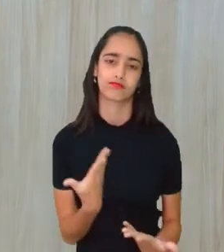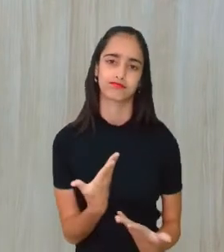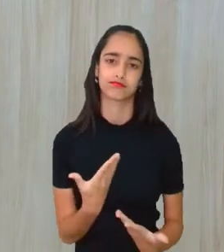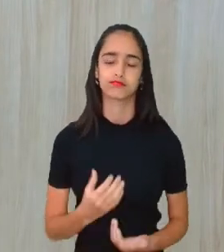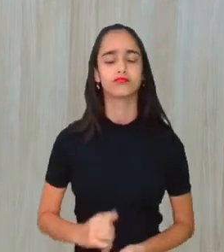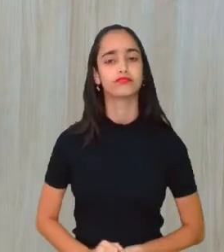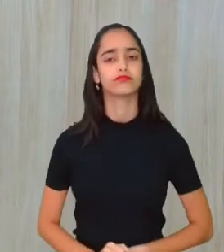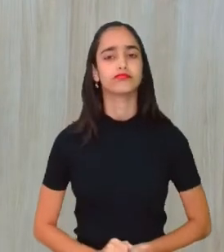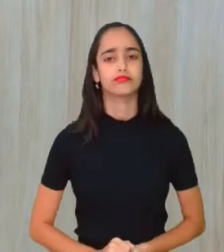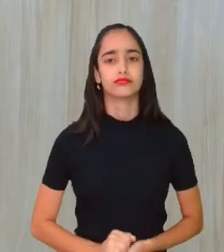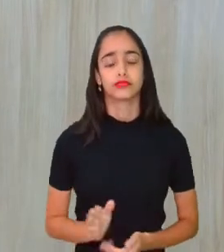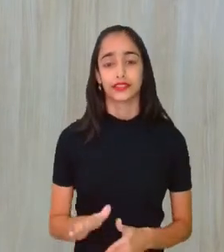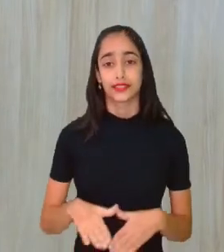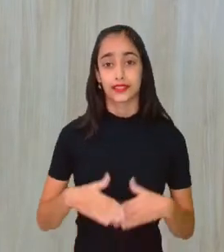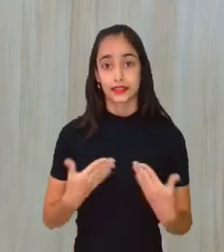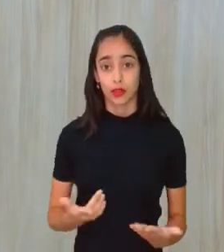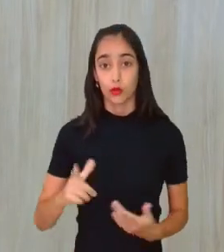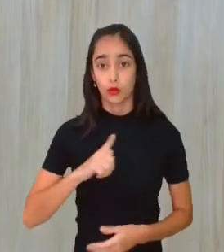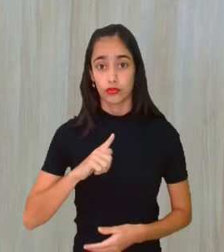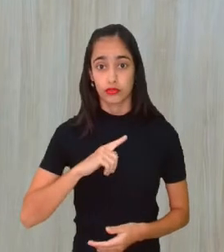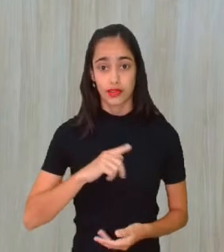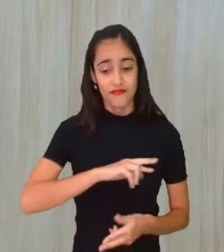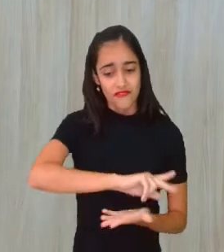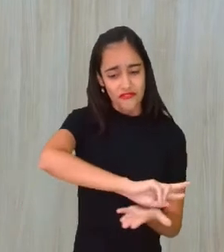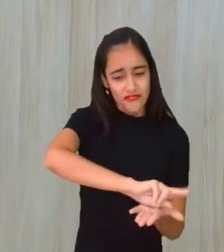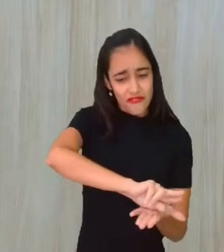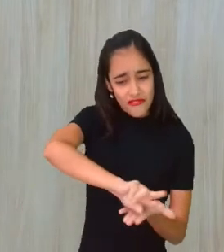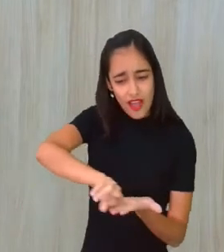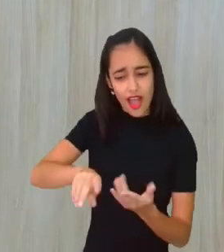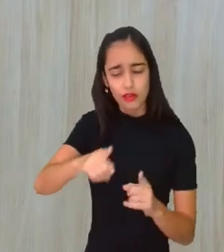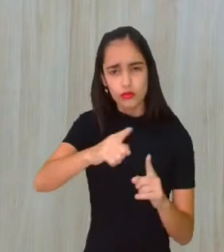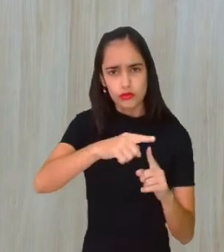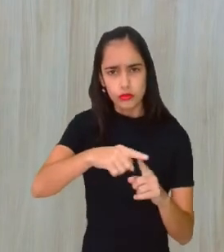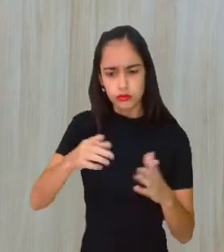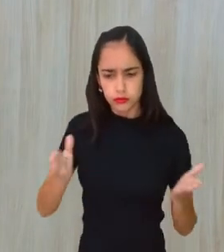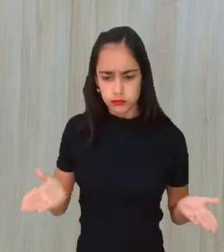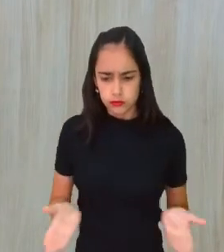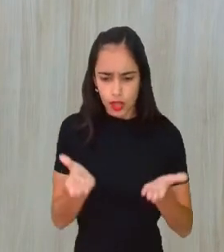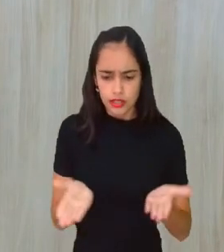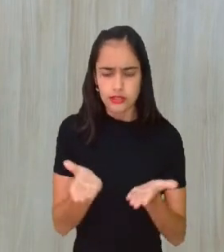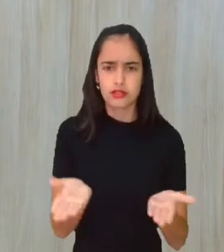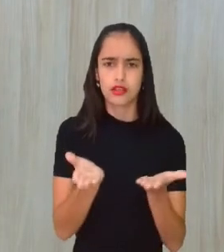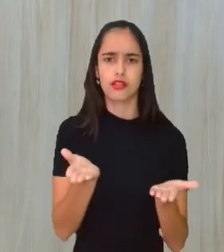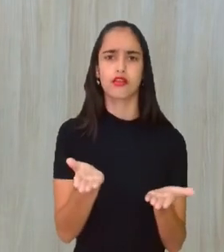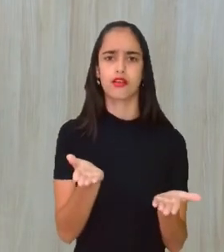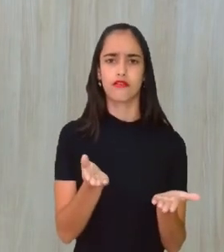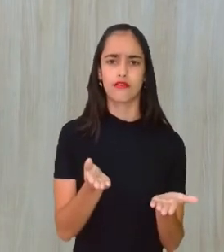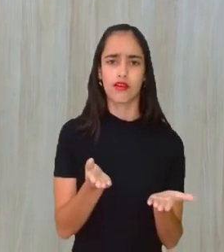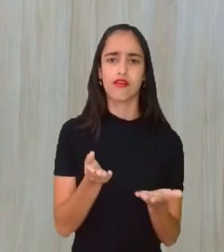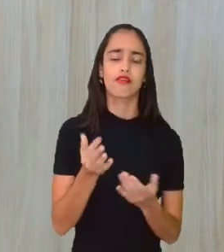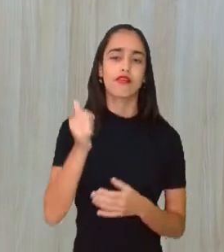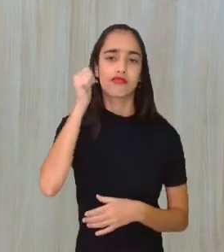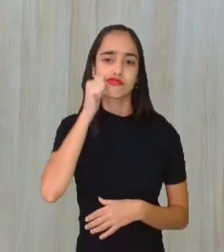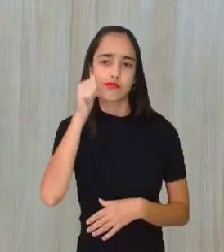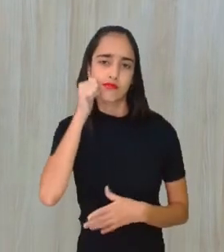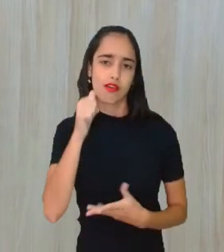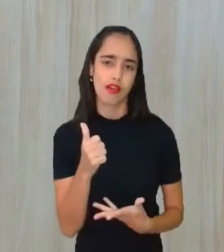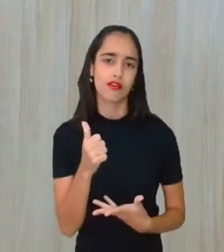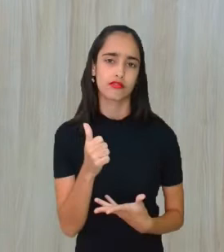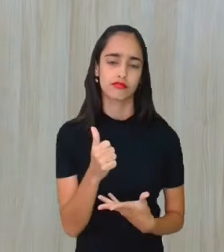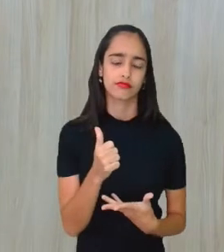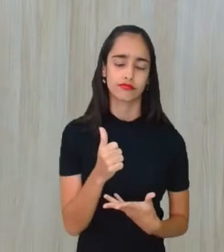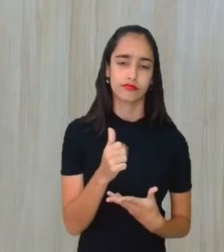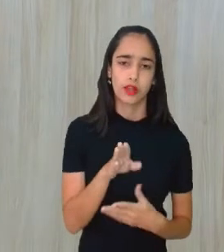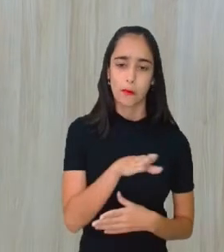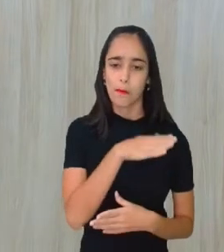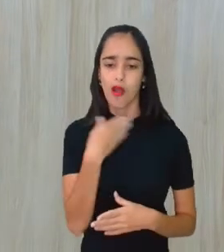Então, existem mais campanhas voltadas para essa questão, para que a gente possa diminuir a questão da mortalidade. As pessoas tenham